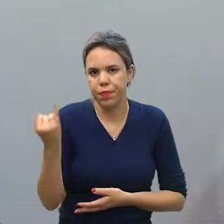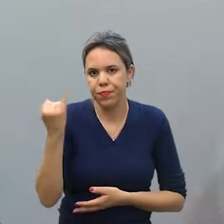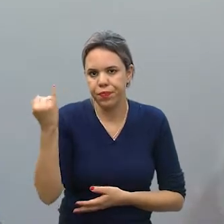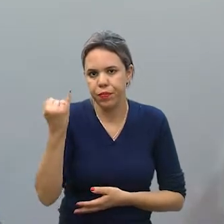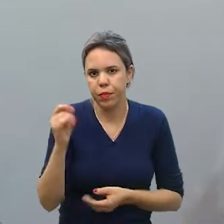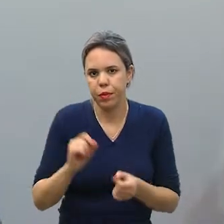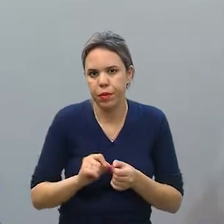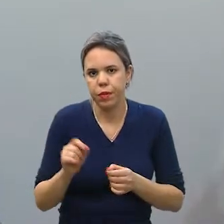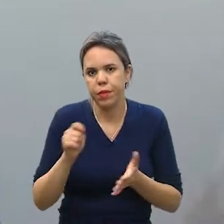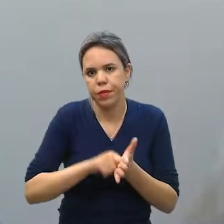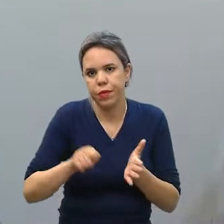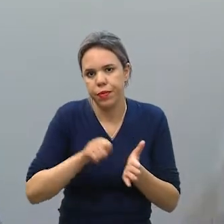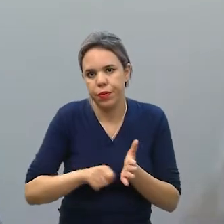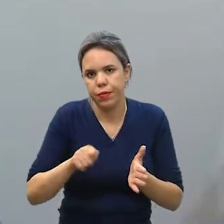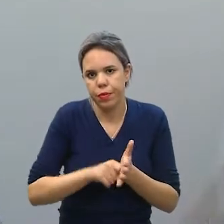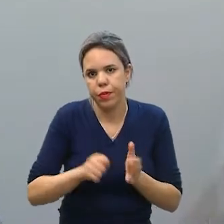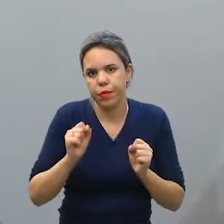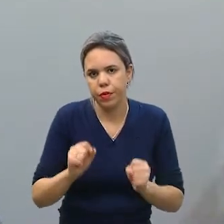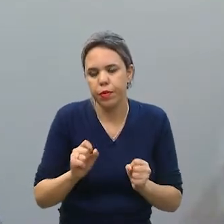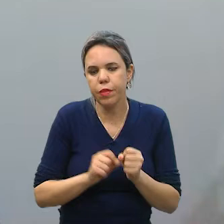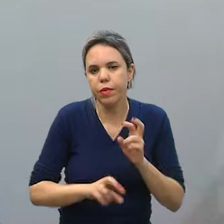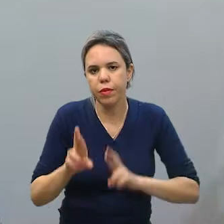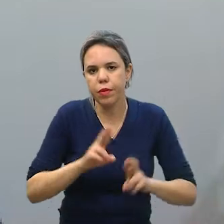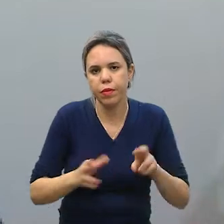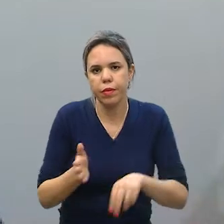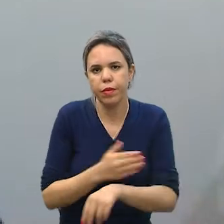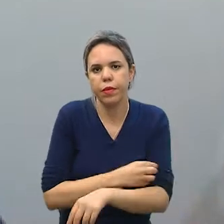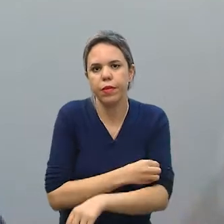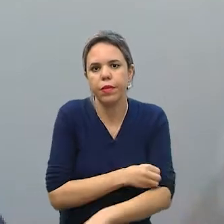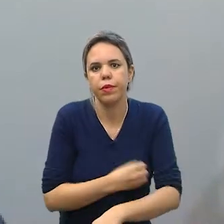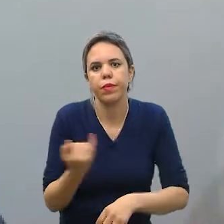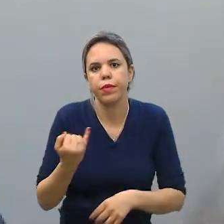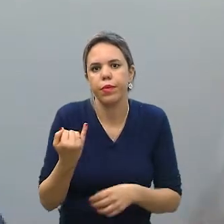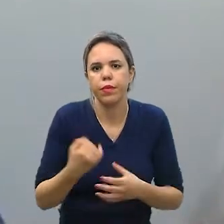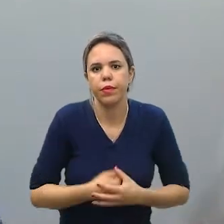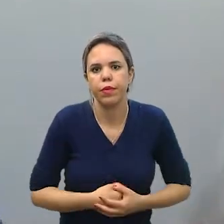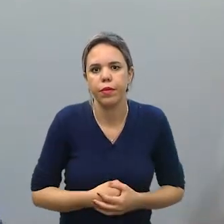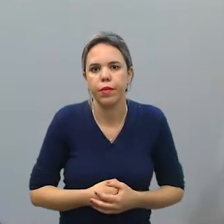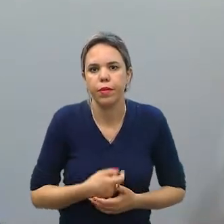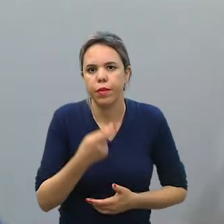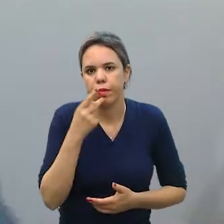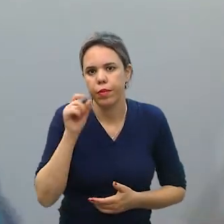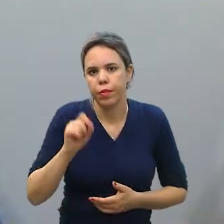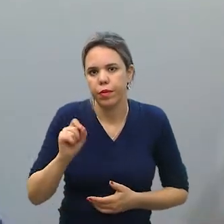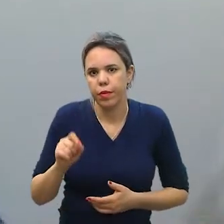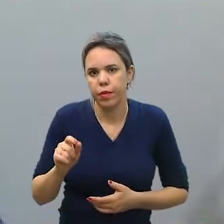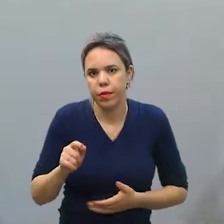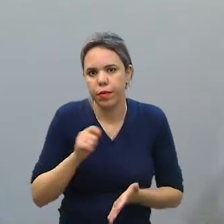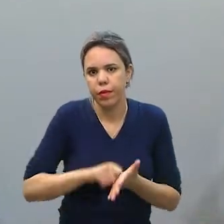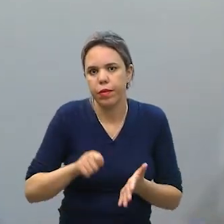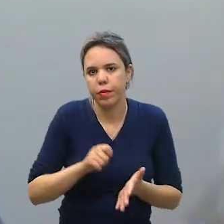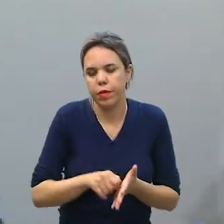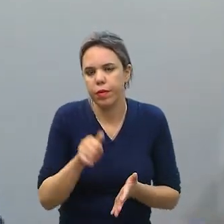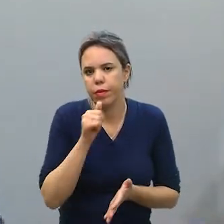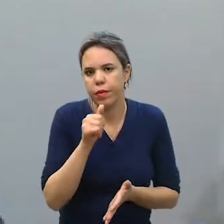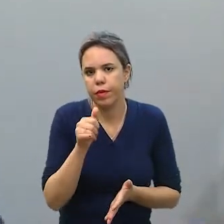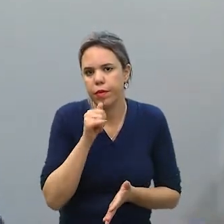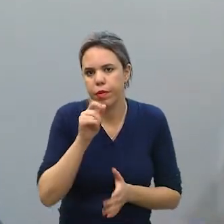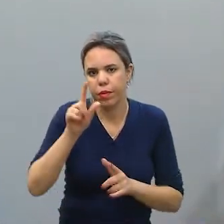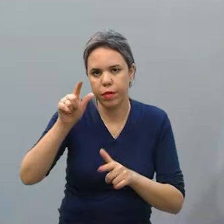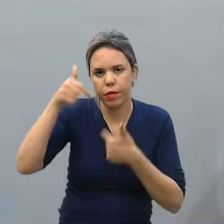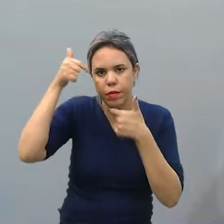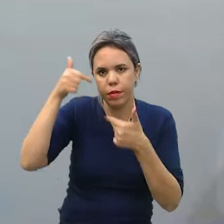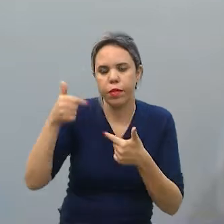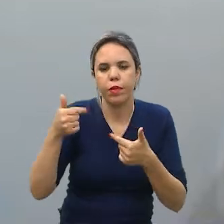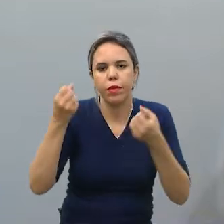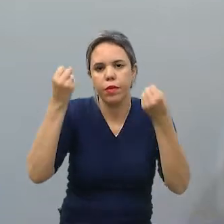a gente ir fazendo anotações para poder fazer essa revisão antes. Então, o que é importante, né? Eu mencionei anotar, por exemplo, os personagens,